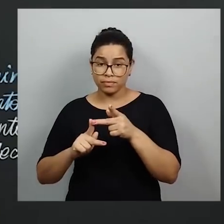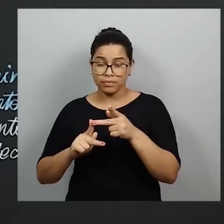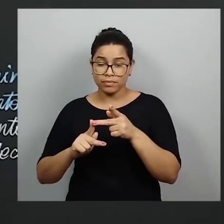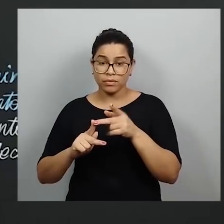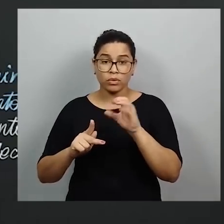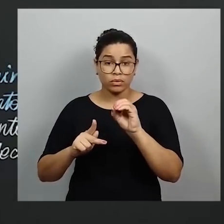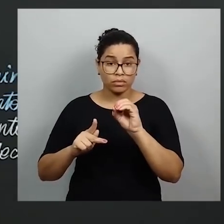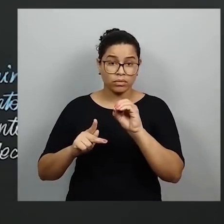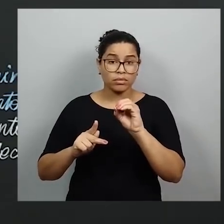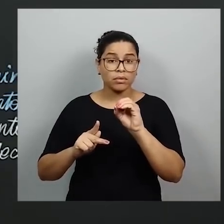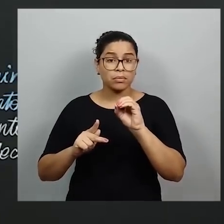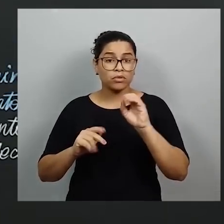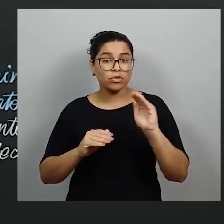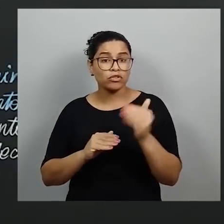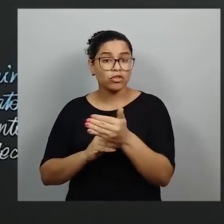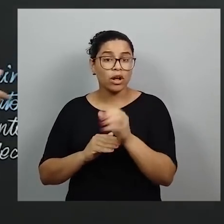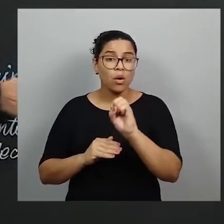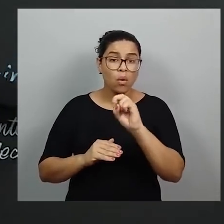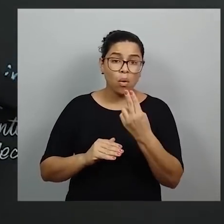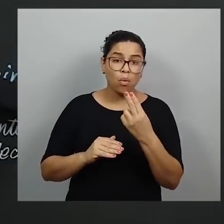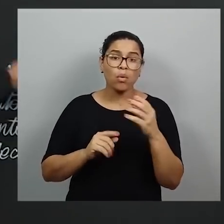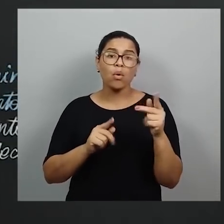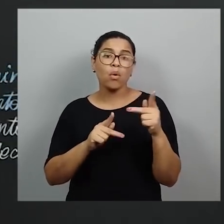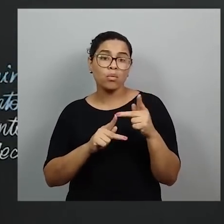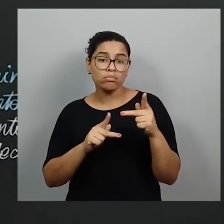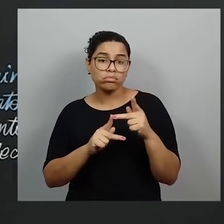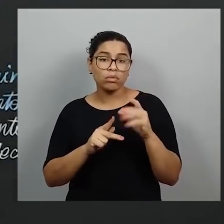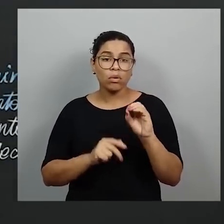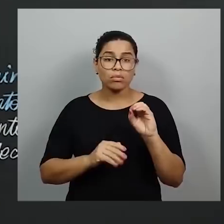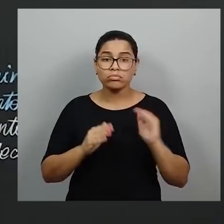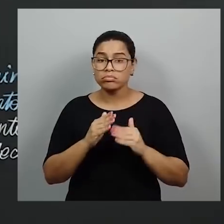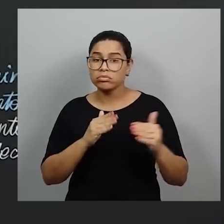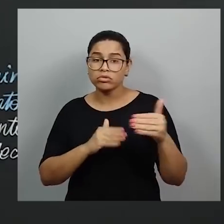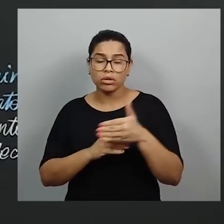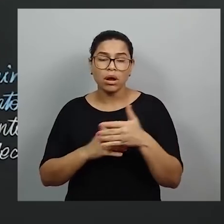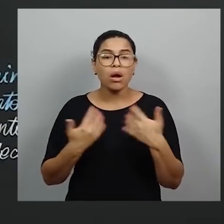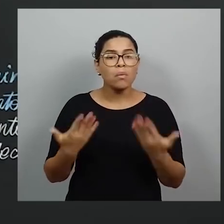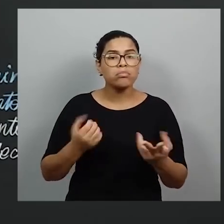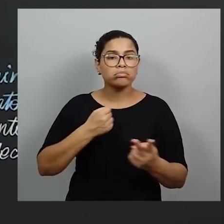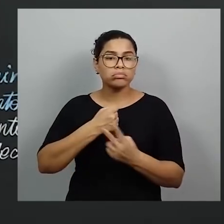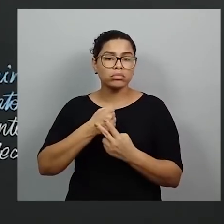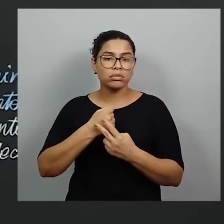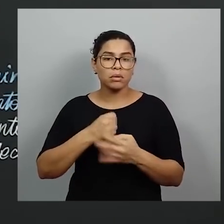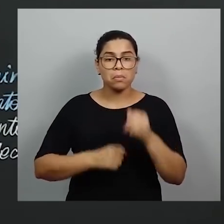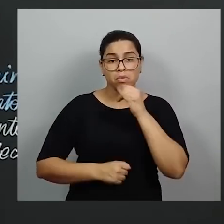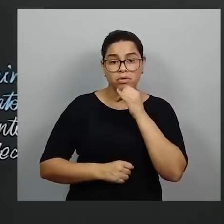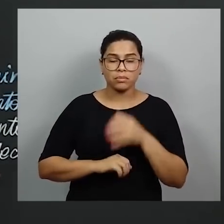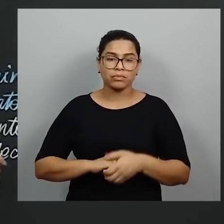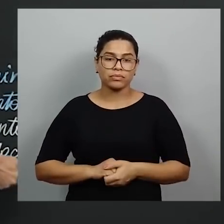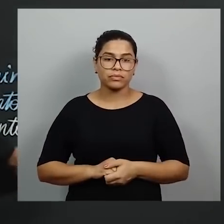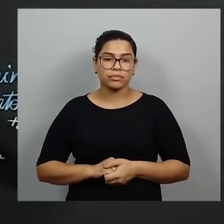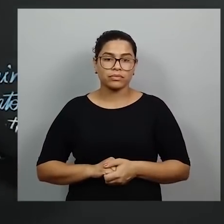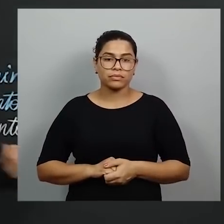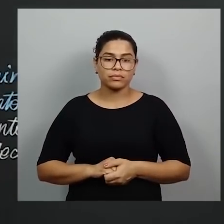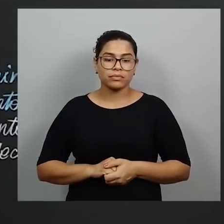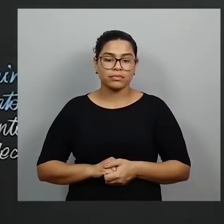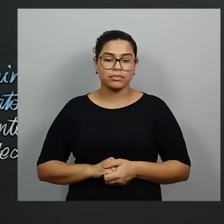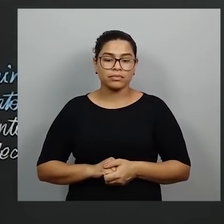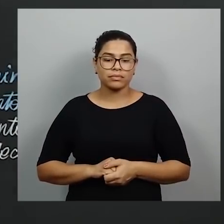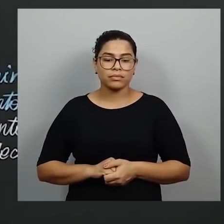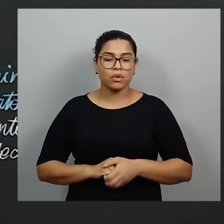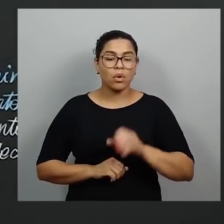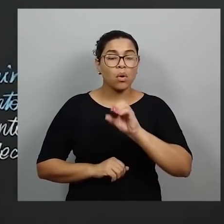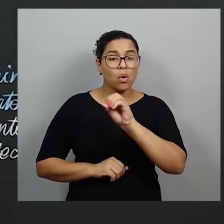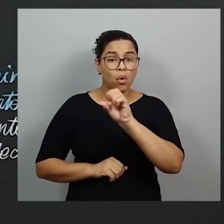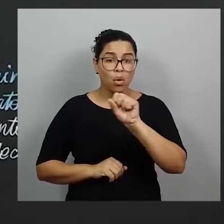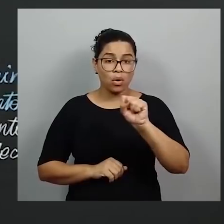preposição, direto. Só que eu estou falando de verbo. Olha só. Os atletas obedeceram às regras. Vamos começar